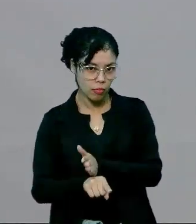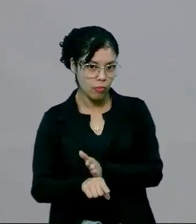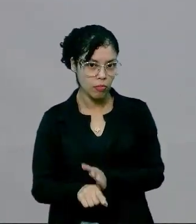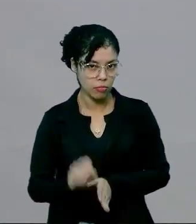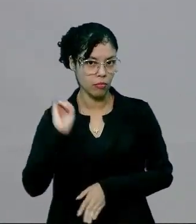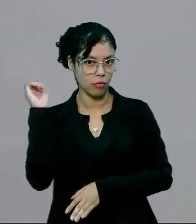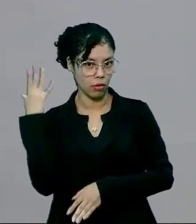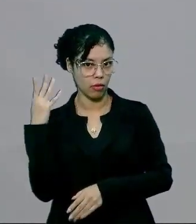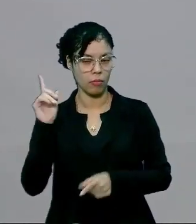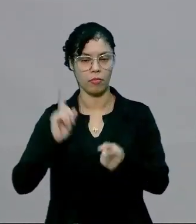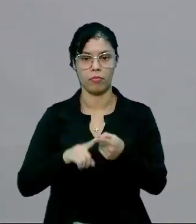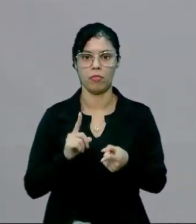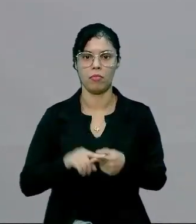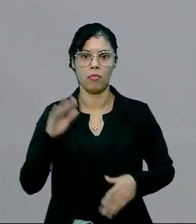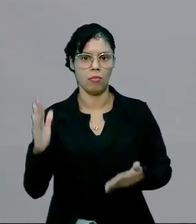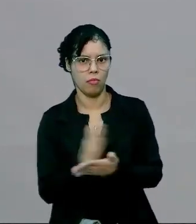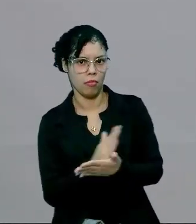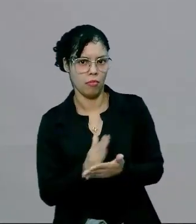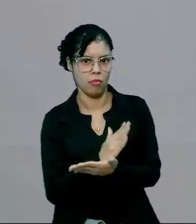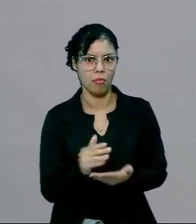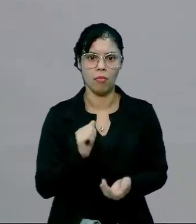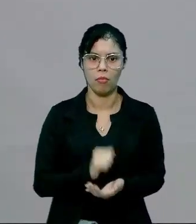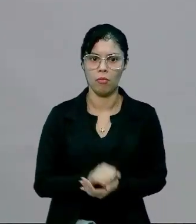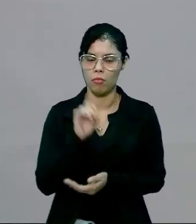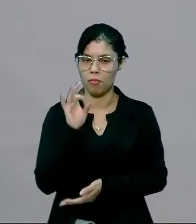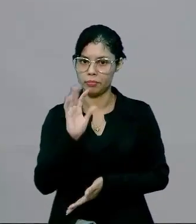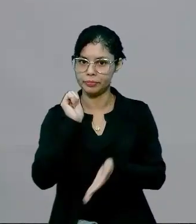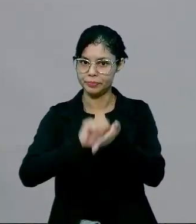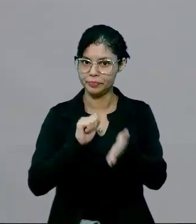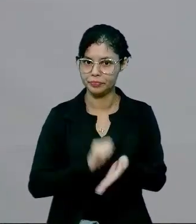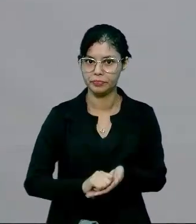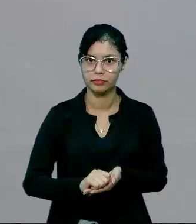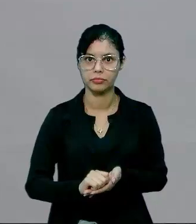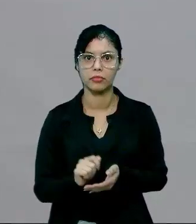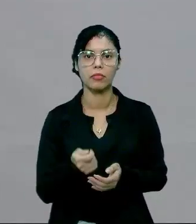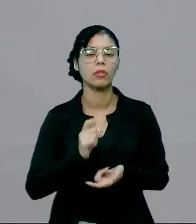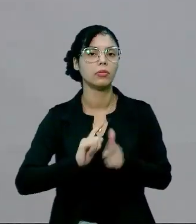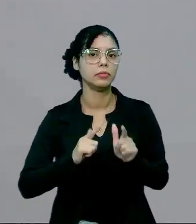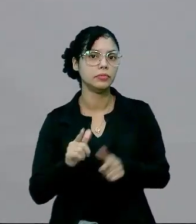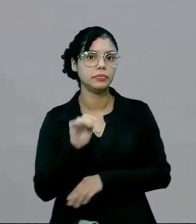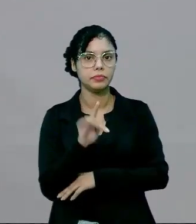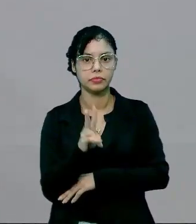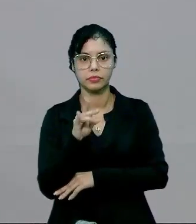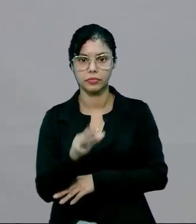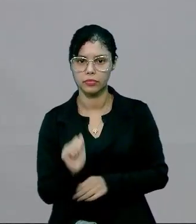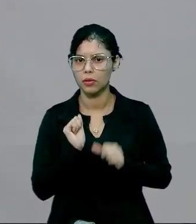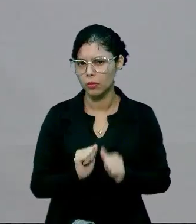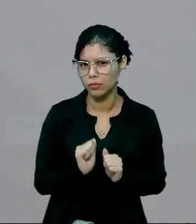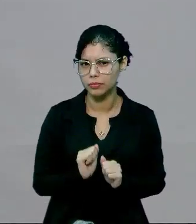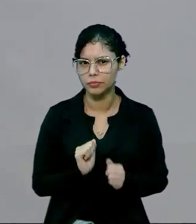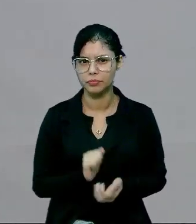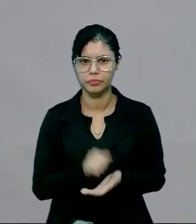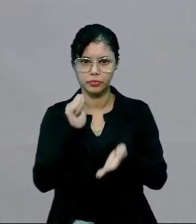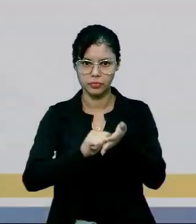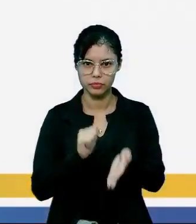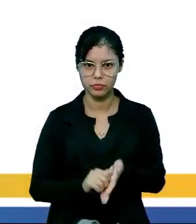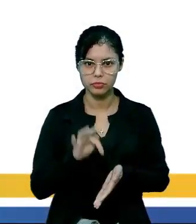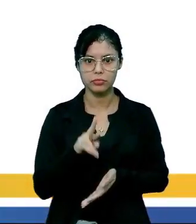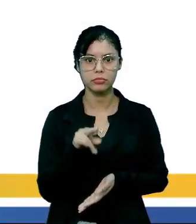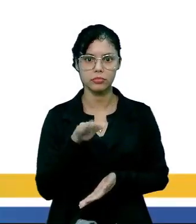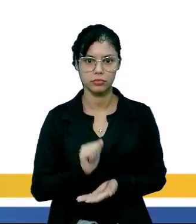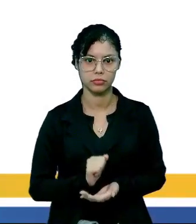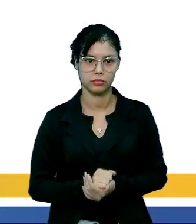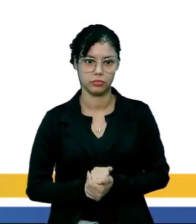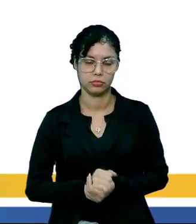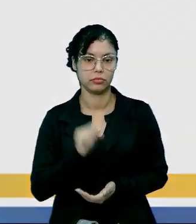muito recorrente, porque alguns candidatos só escrevem com letra de forma. E aí eu posso, professora, escrever com letra de